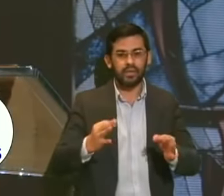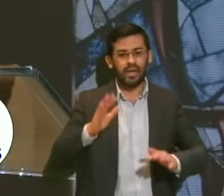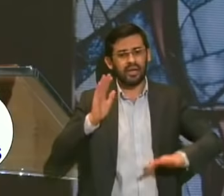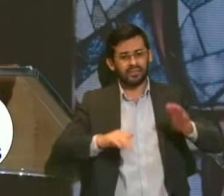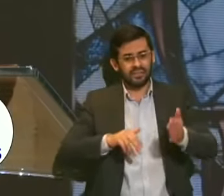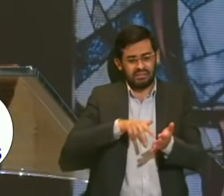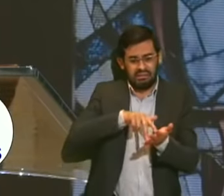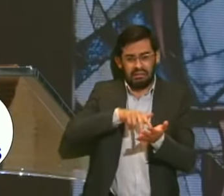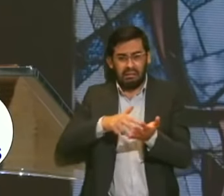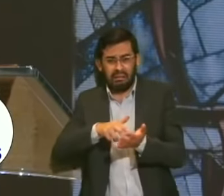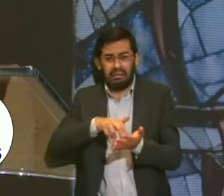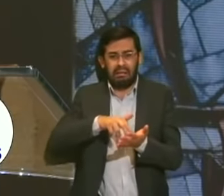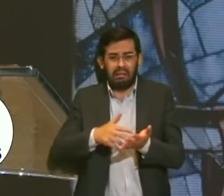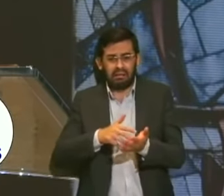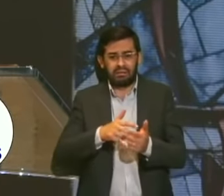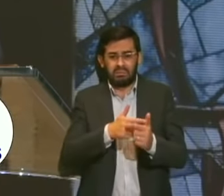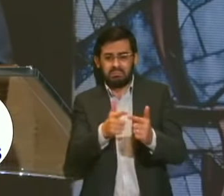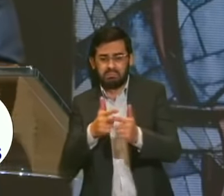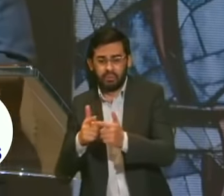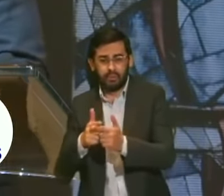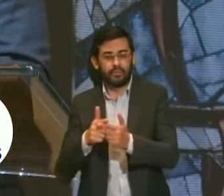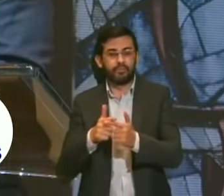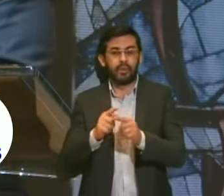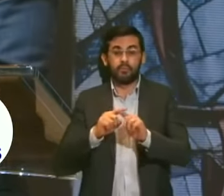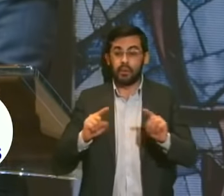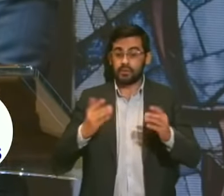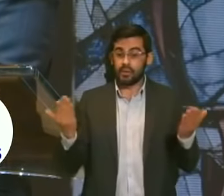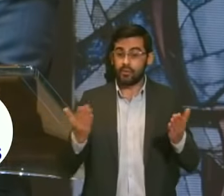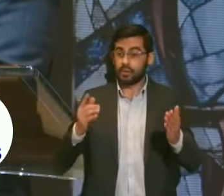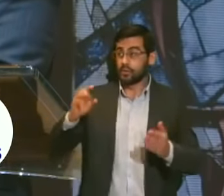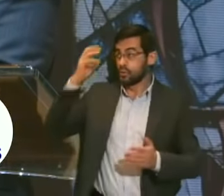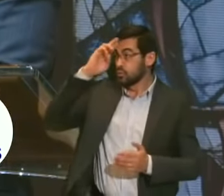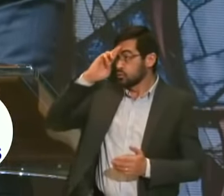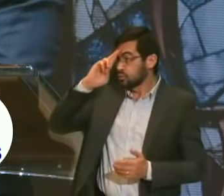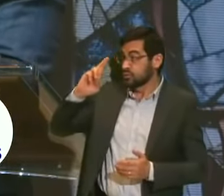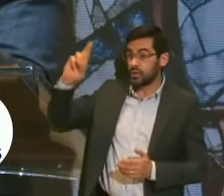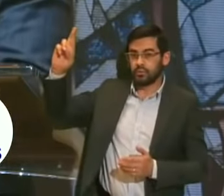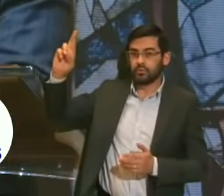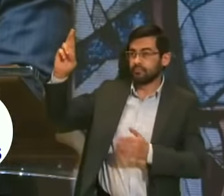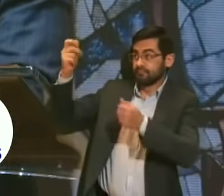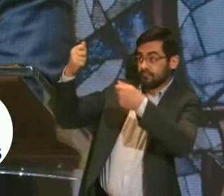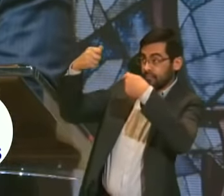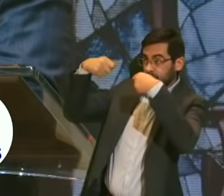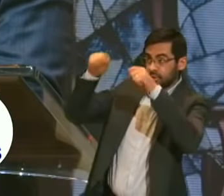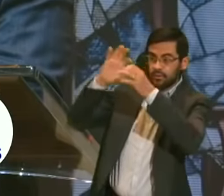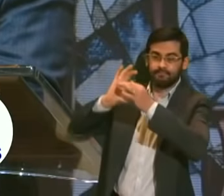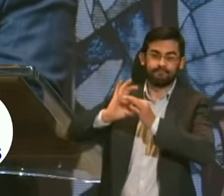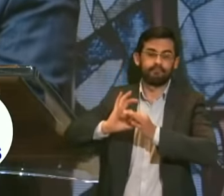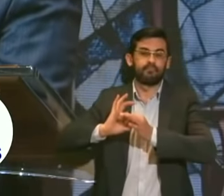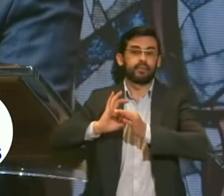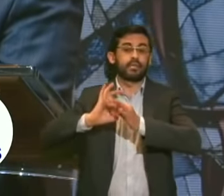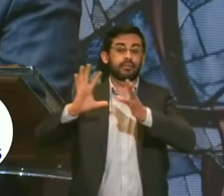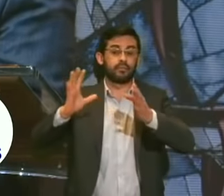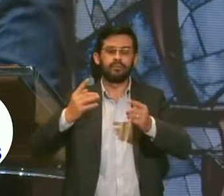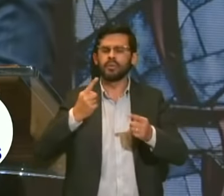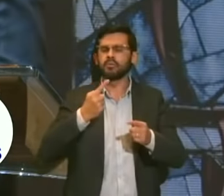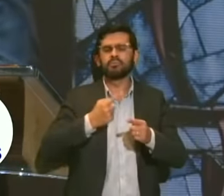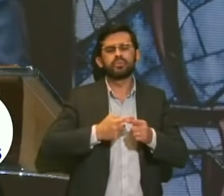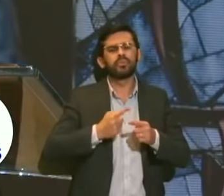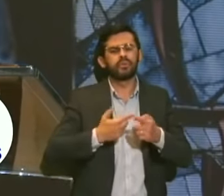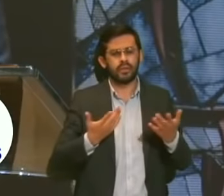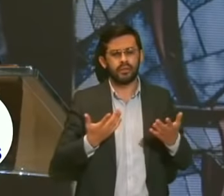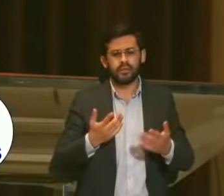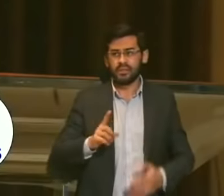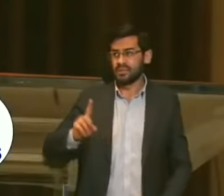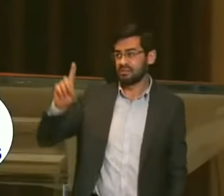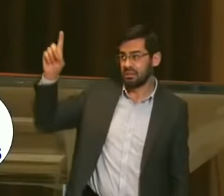mancando a vida inteira nas mesmas coisas, e aí o Senhor vai libertando essa vida. Isso porque